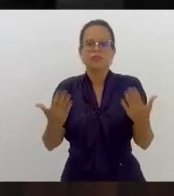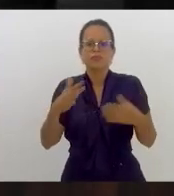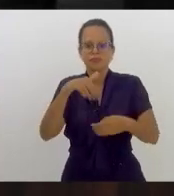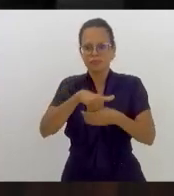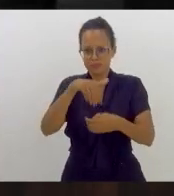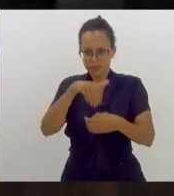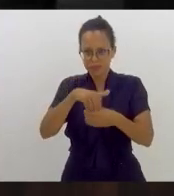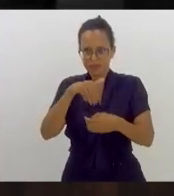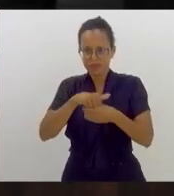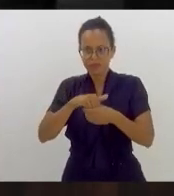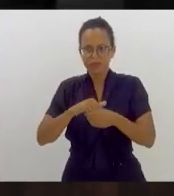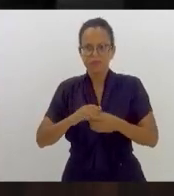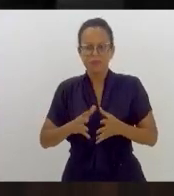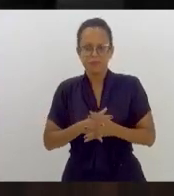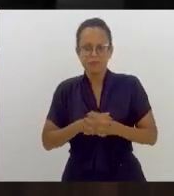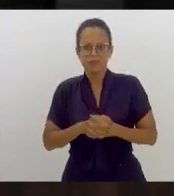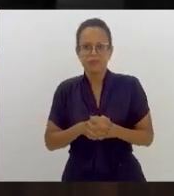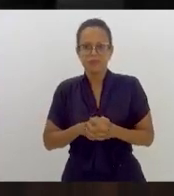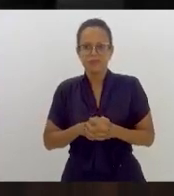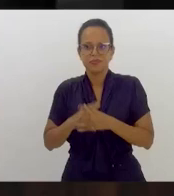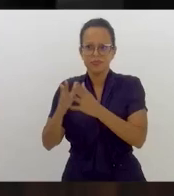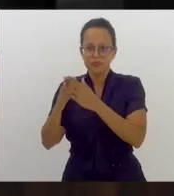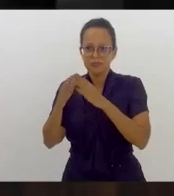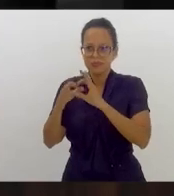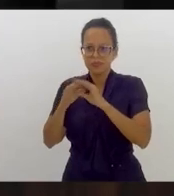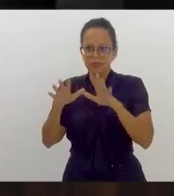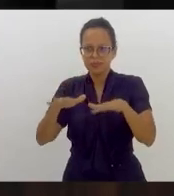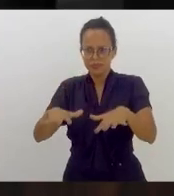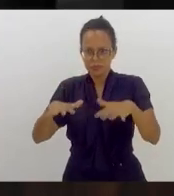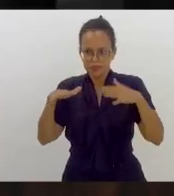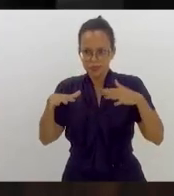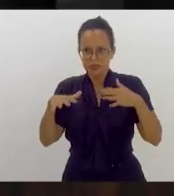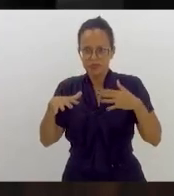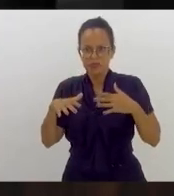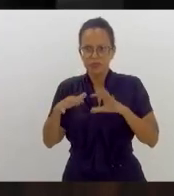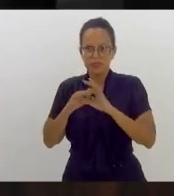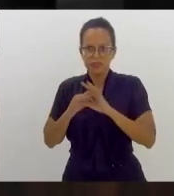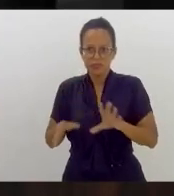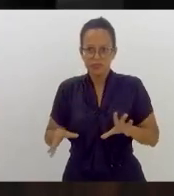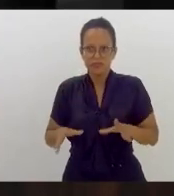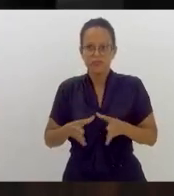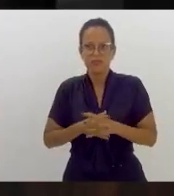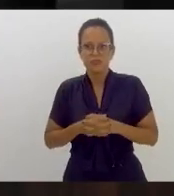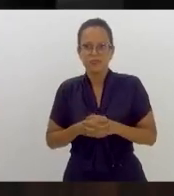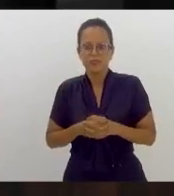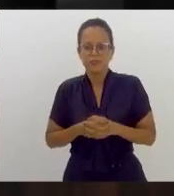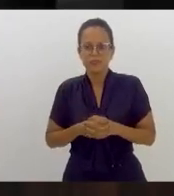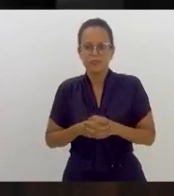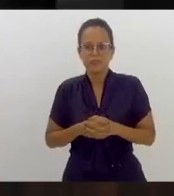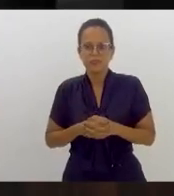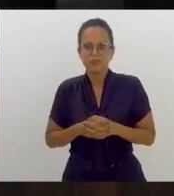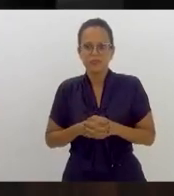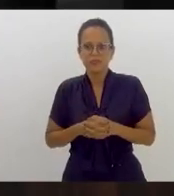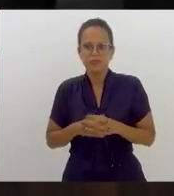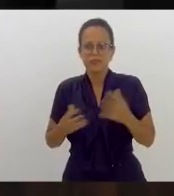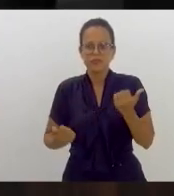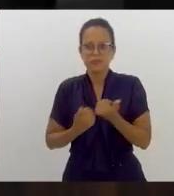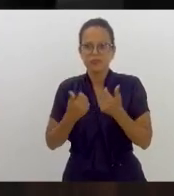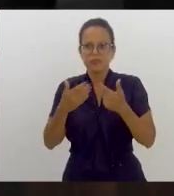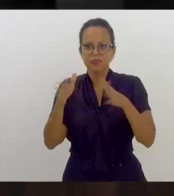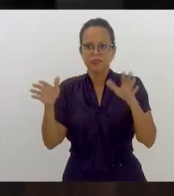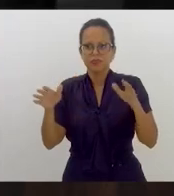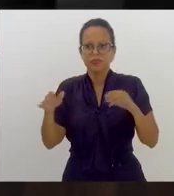para votarmos em bloco. Primeiro, vou pedir autorização do plenário, se os que aprovam a lista como estão aprovados. Peço assessoria para que possa abrir o